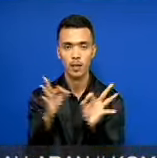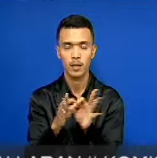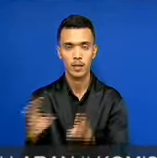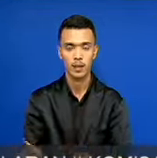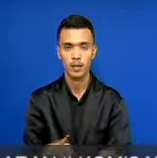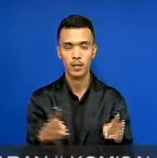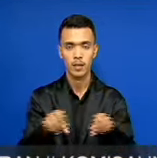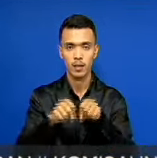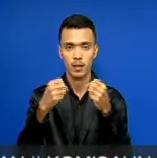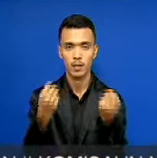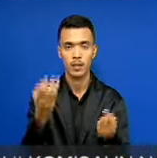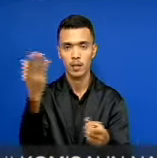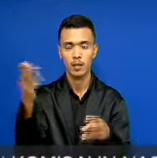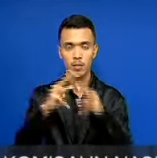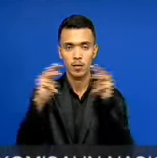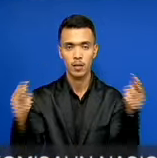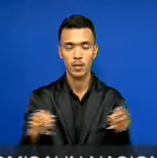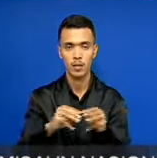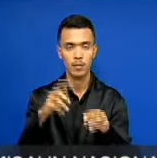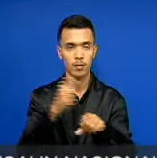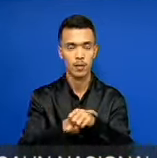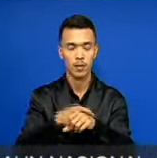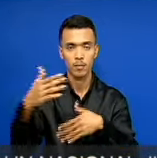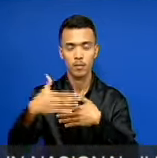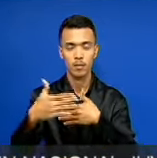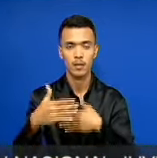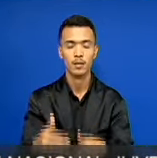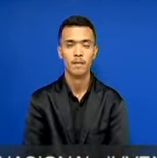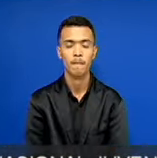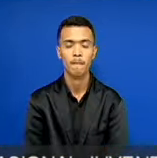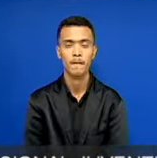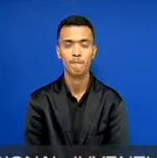iha municipio ia tempo basic. Arsenio Soares, RTTL.